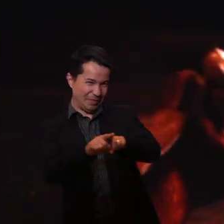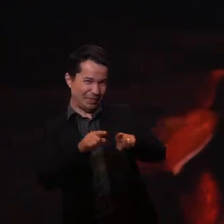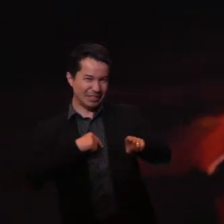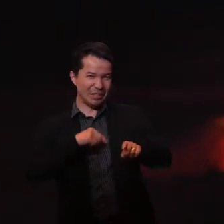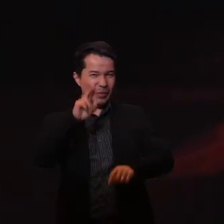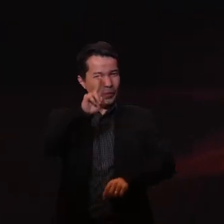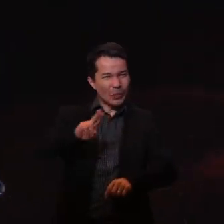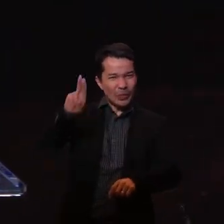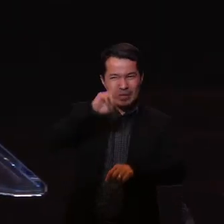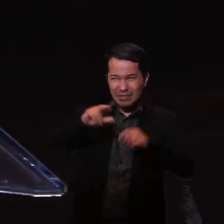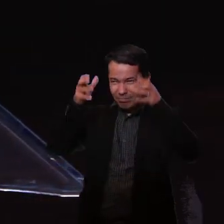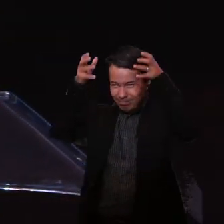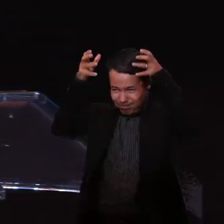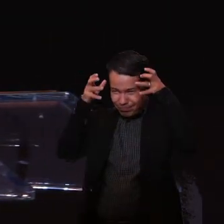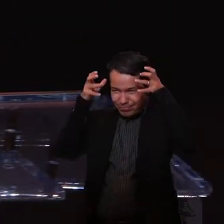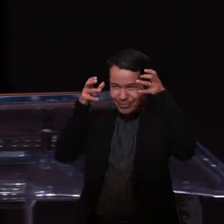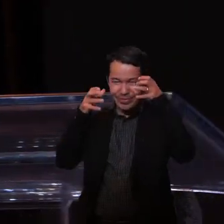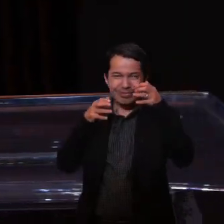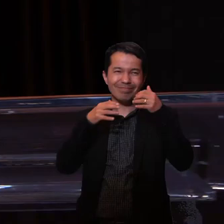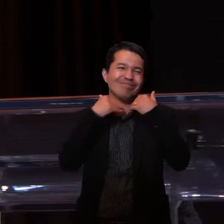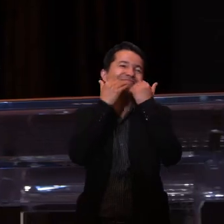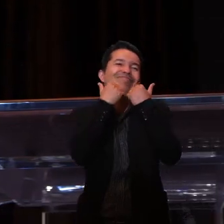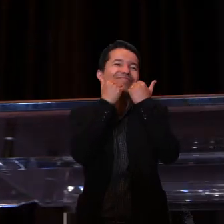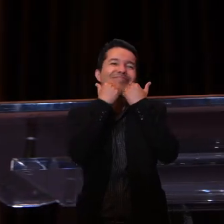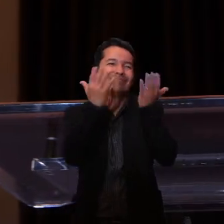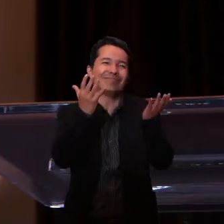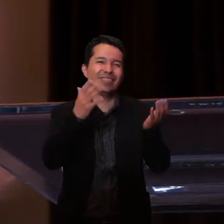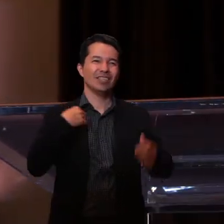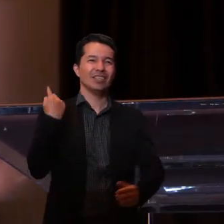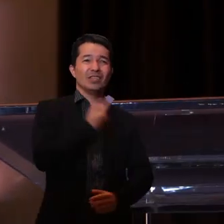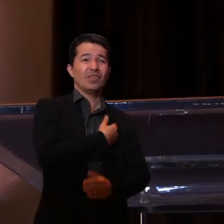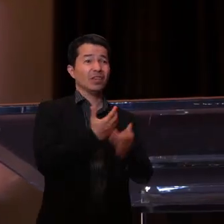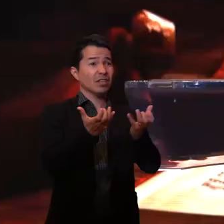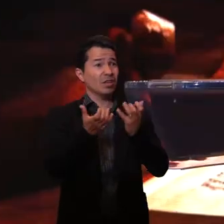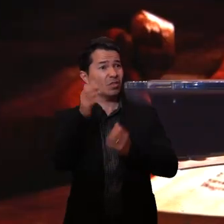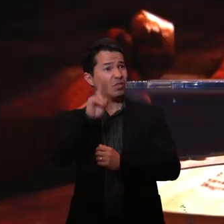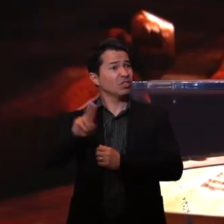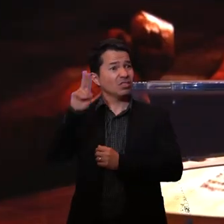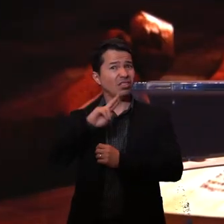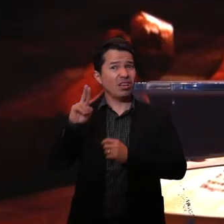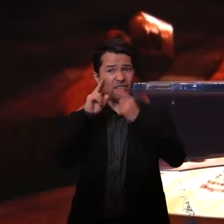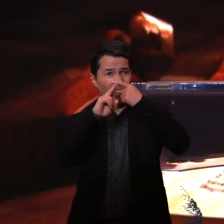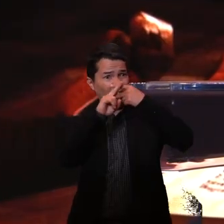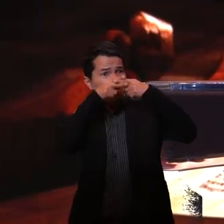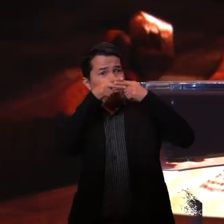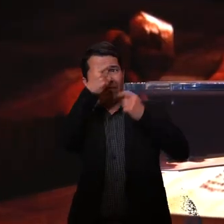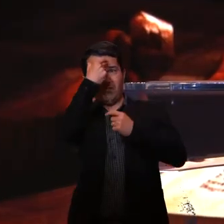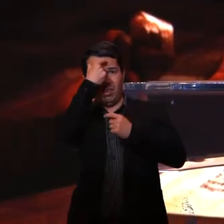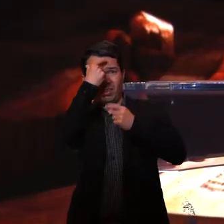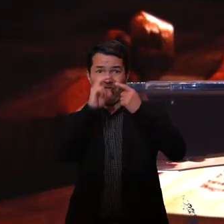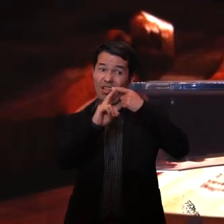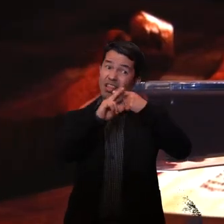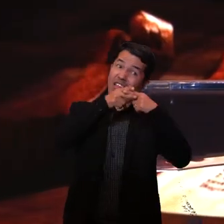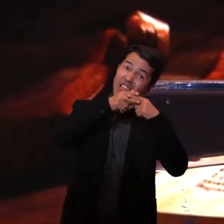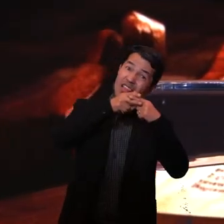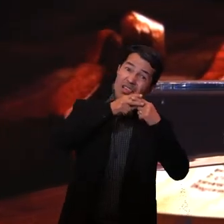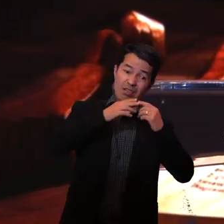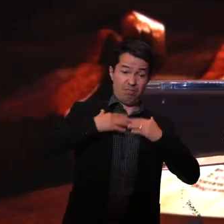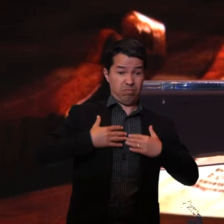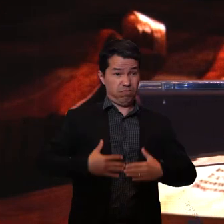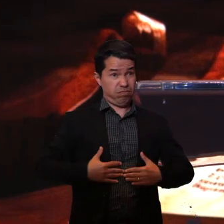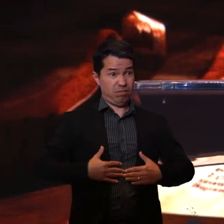tentar resolver o problema da alma, da mente. Muitas pessoas recorrem a medicamentos,